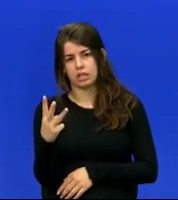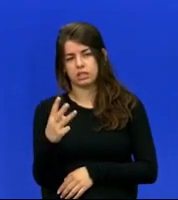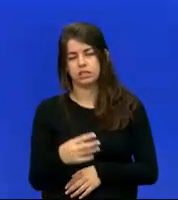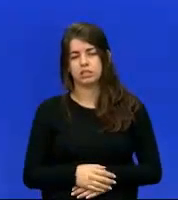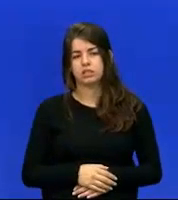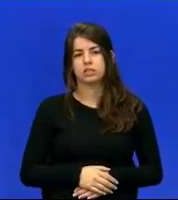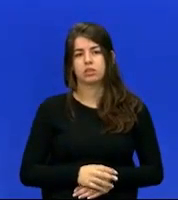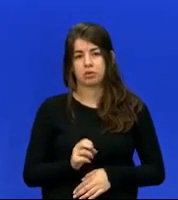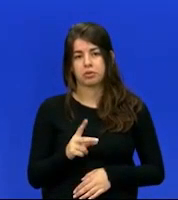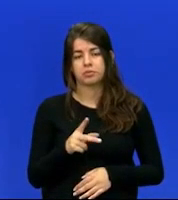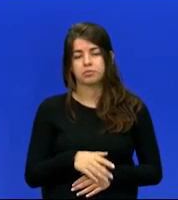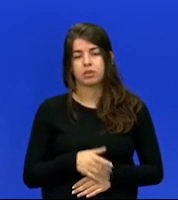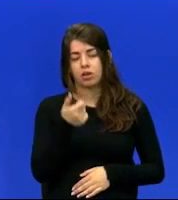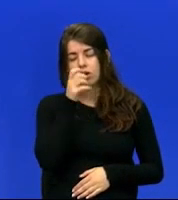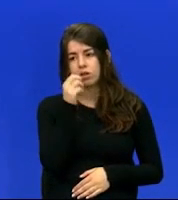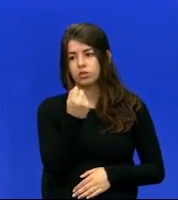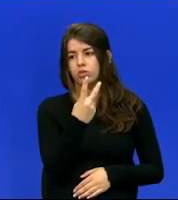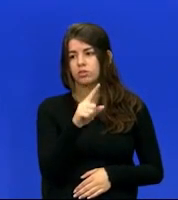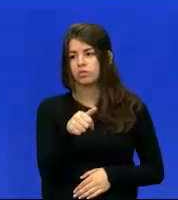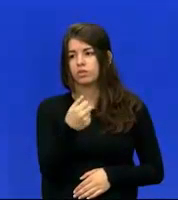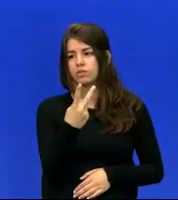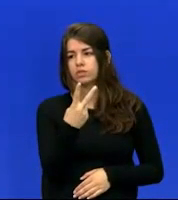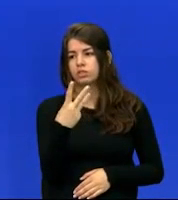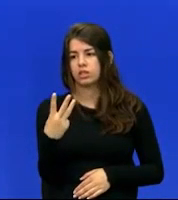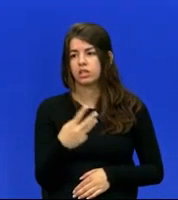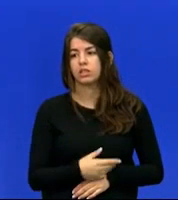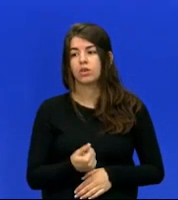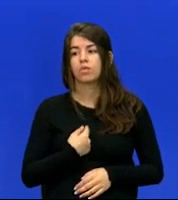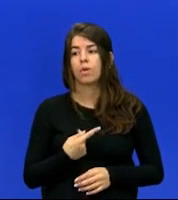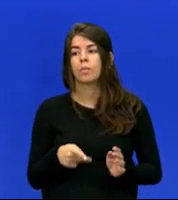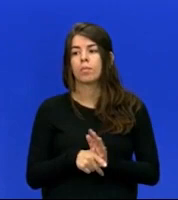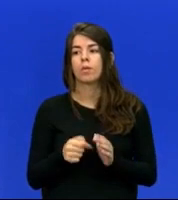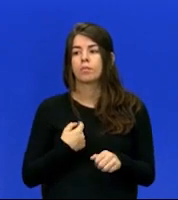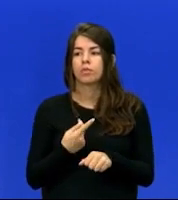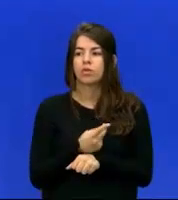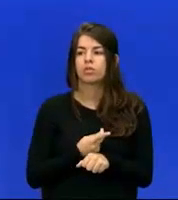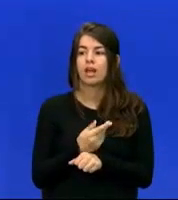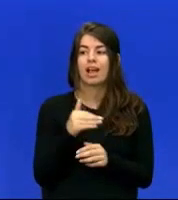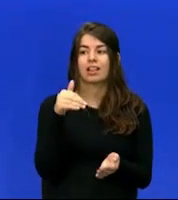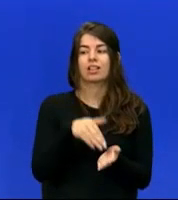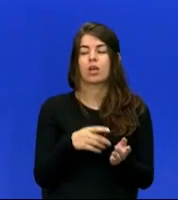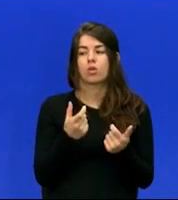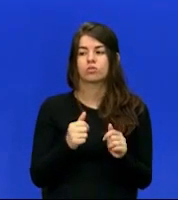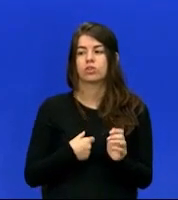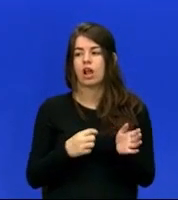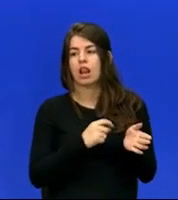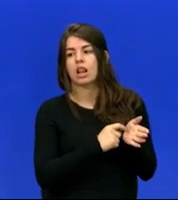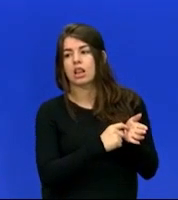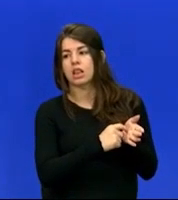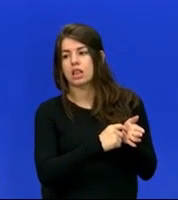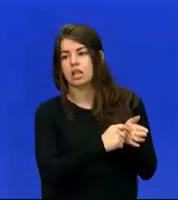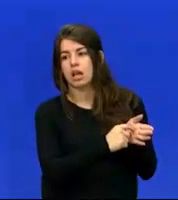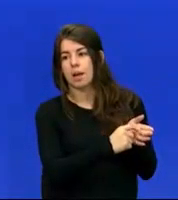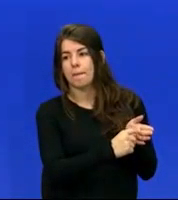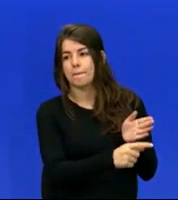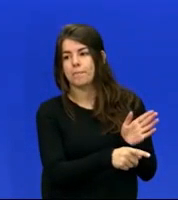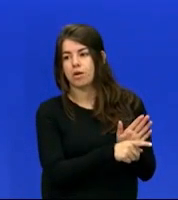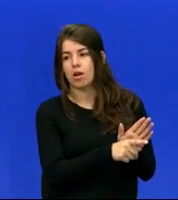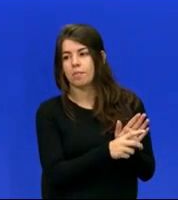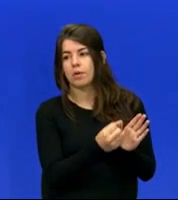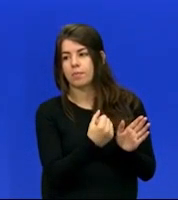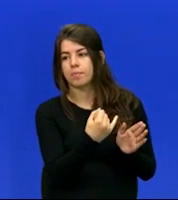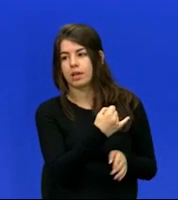2,23, não é? Então, 2,23, então eu vou correr até a linha correspondente a